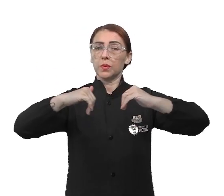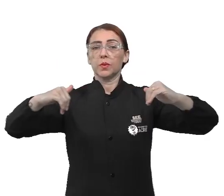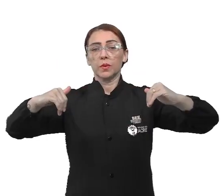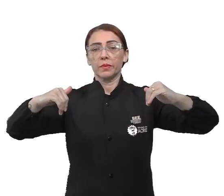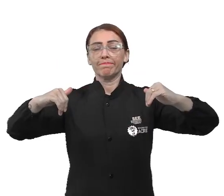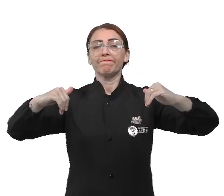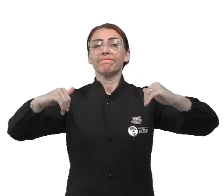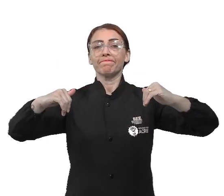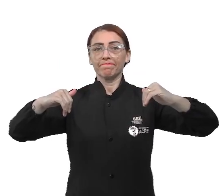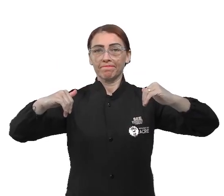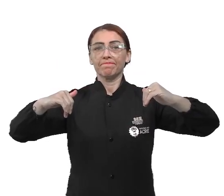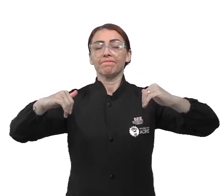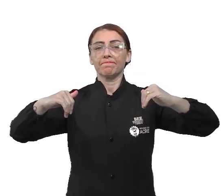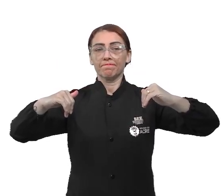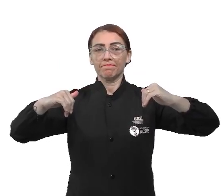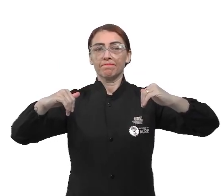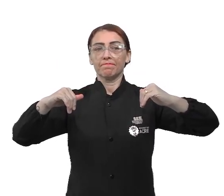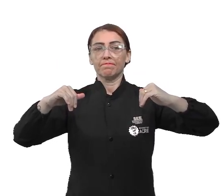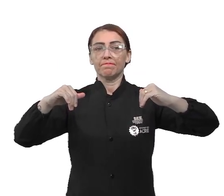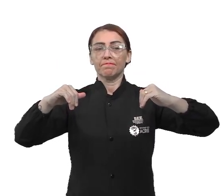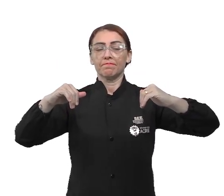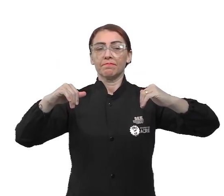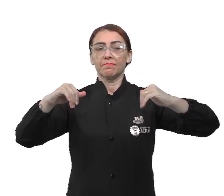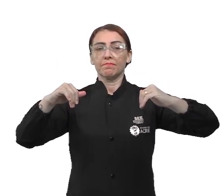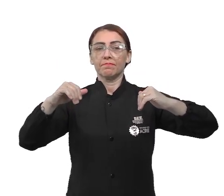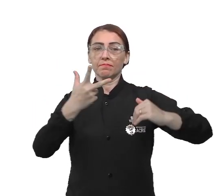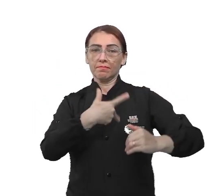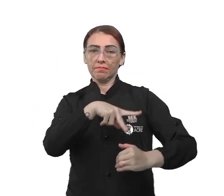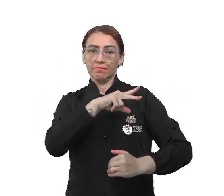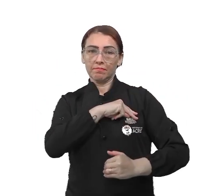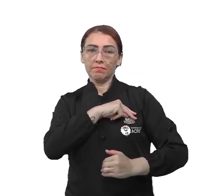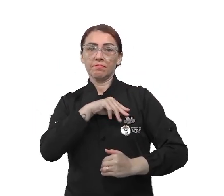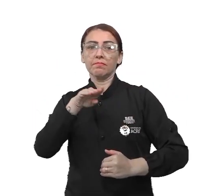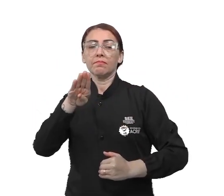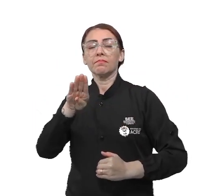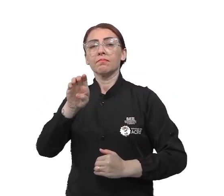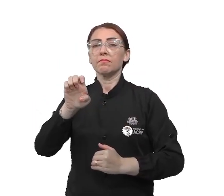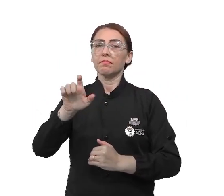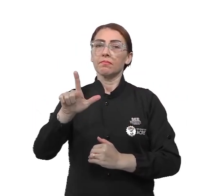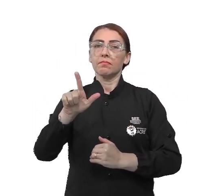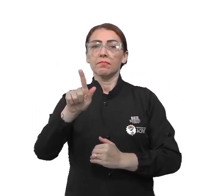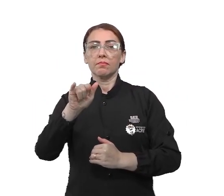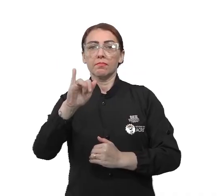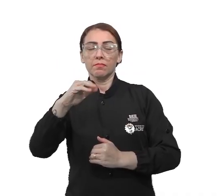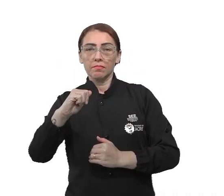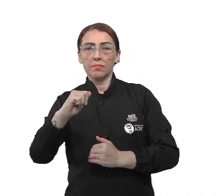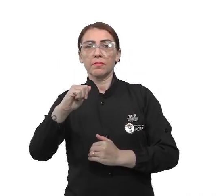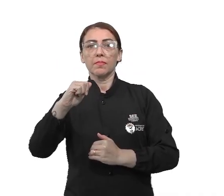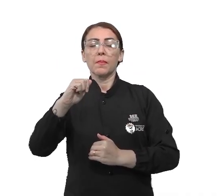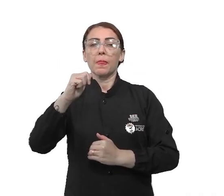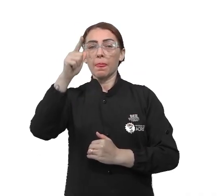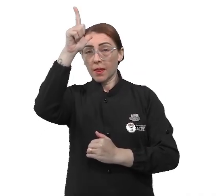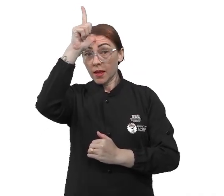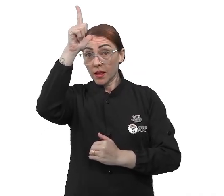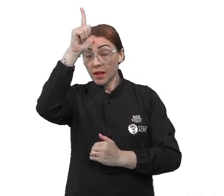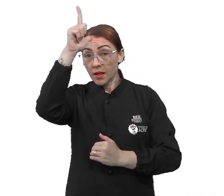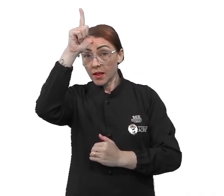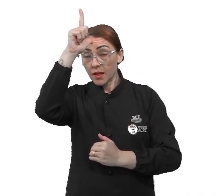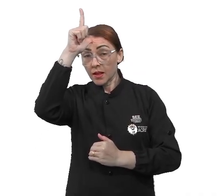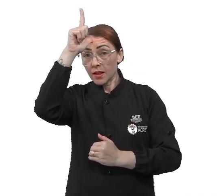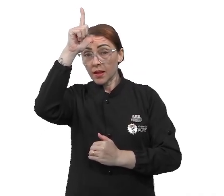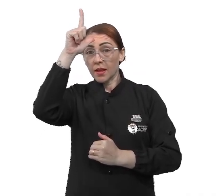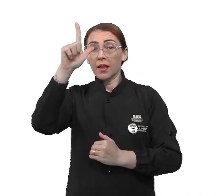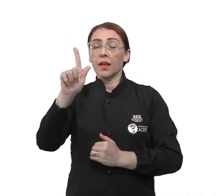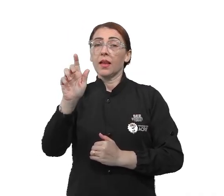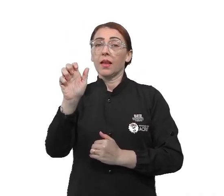foi rachada. Espanha, Bélgica, a Alemanha, Grã-Bretanha,